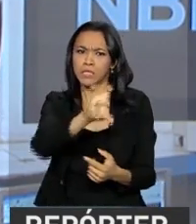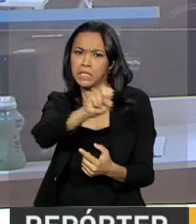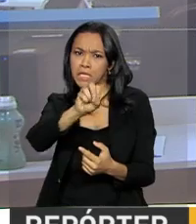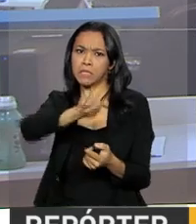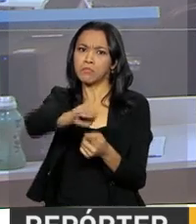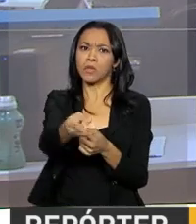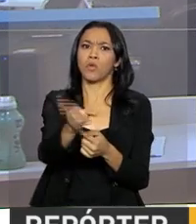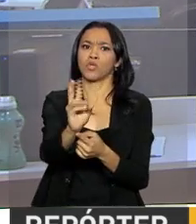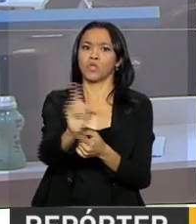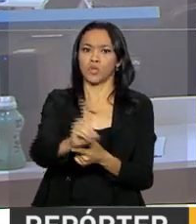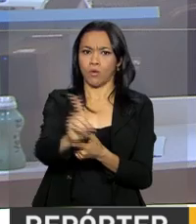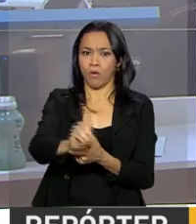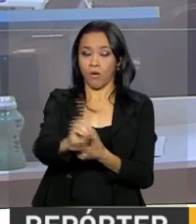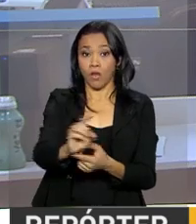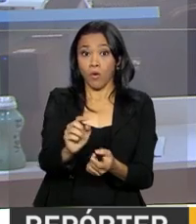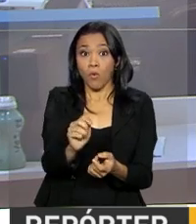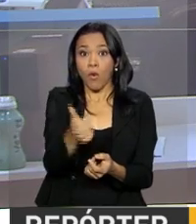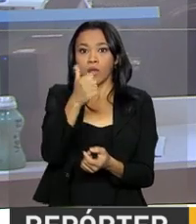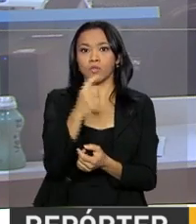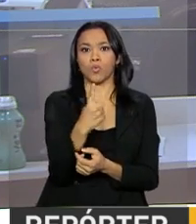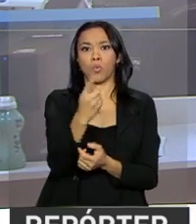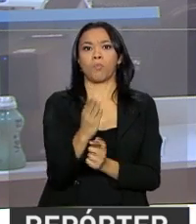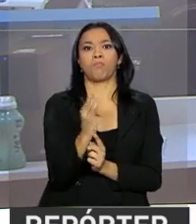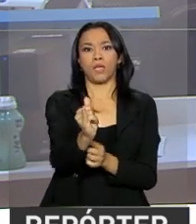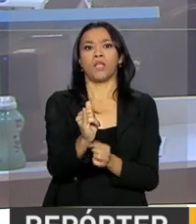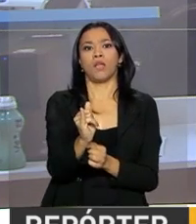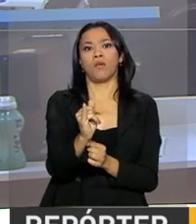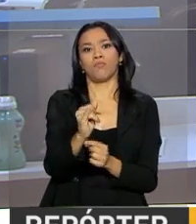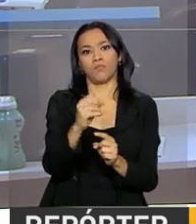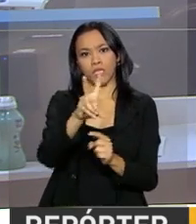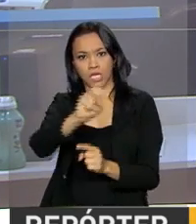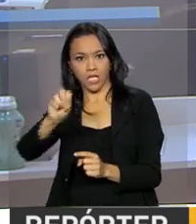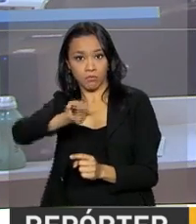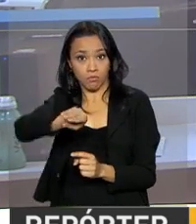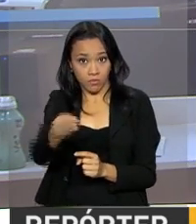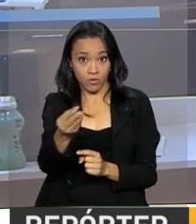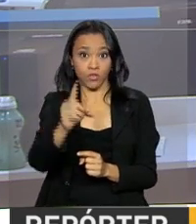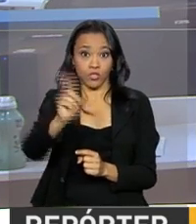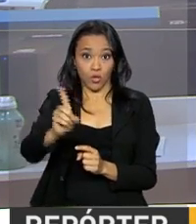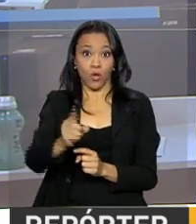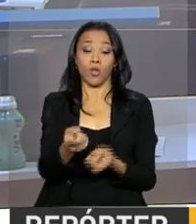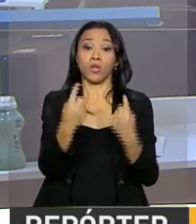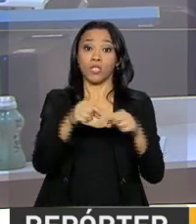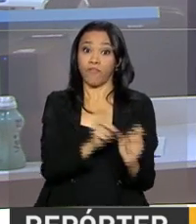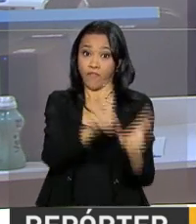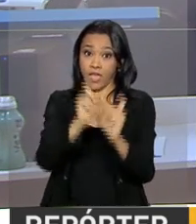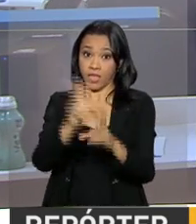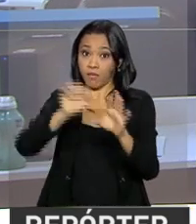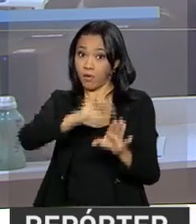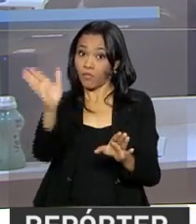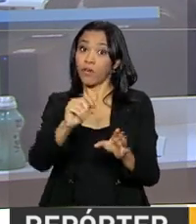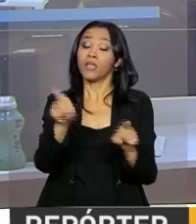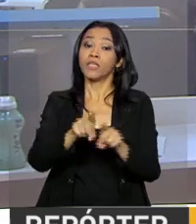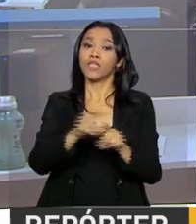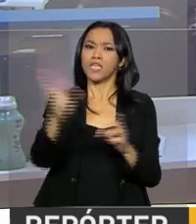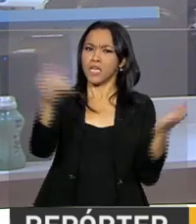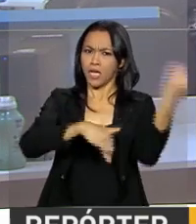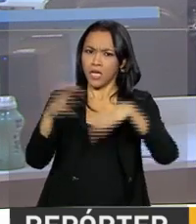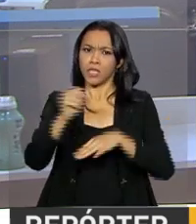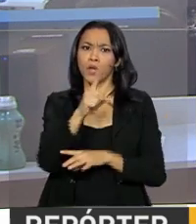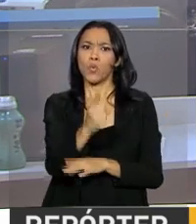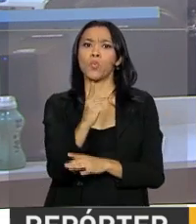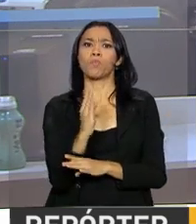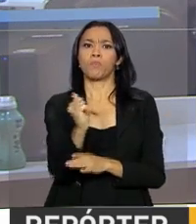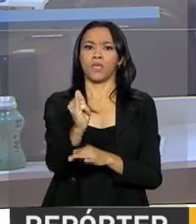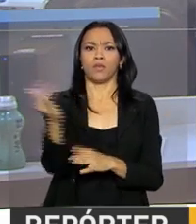Dólares foi quase 1 bilhão e meio de Dólares em exportações e 1 bilhão em importações no ano as